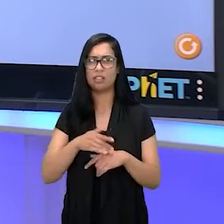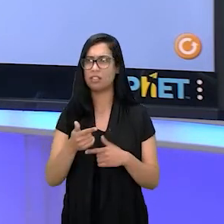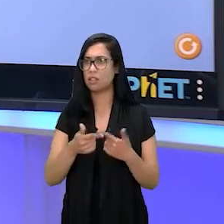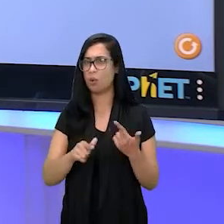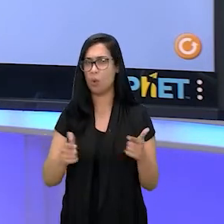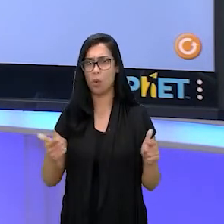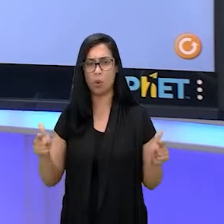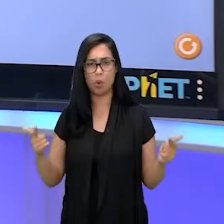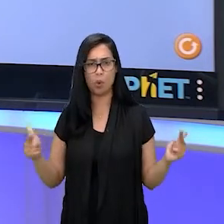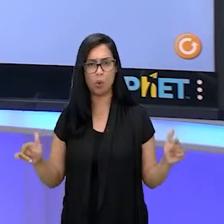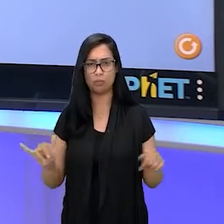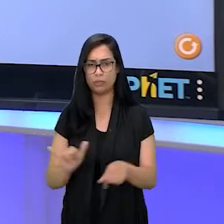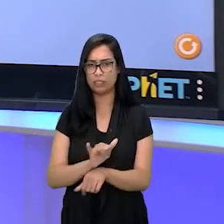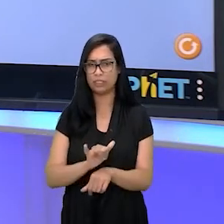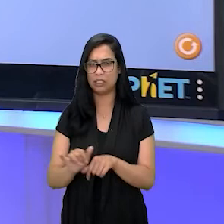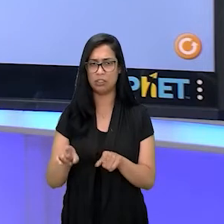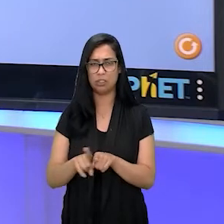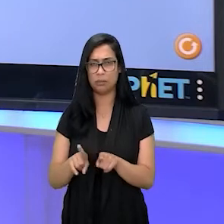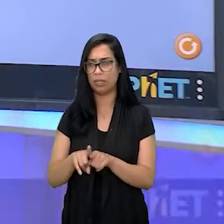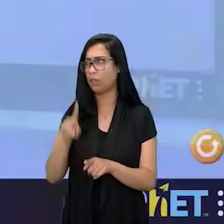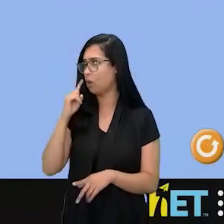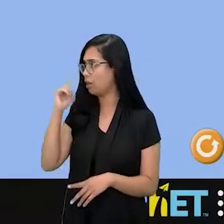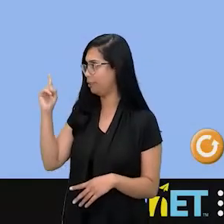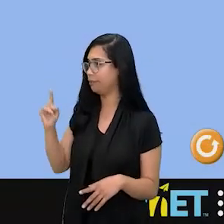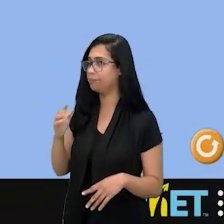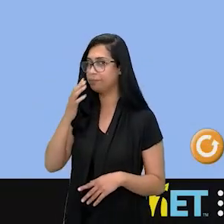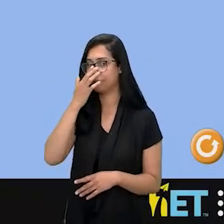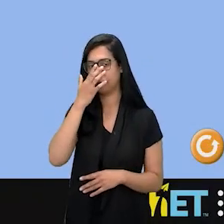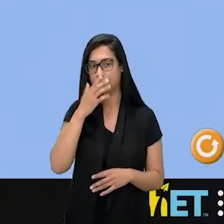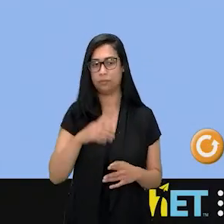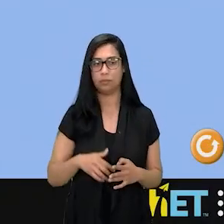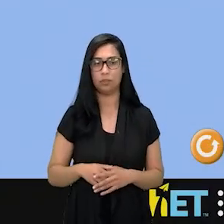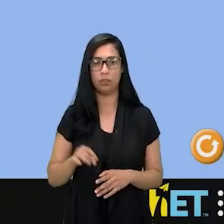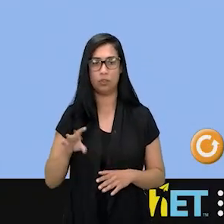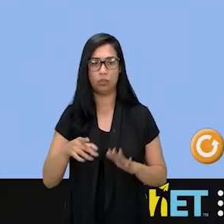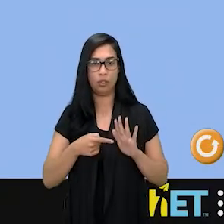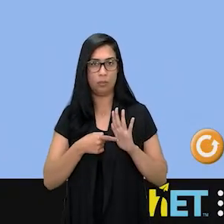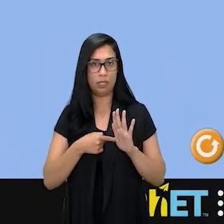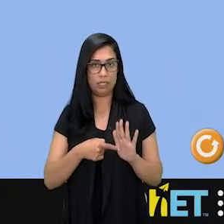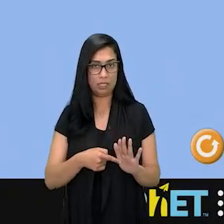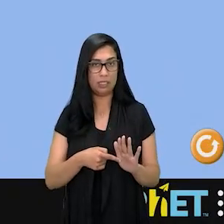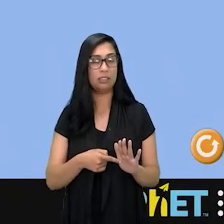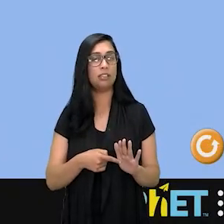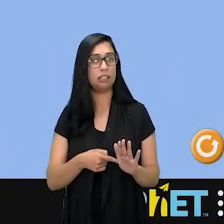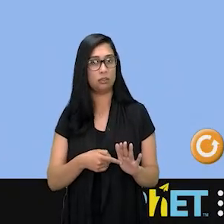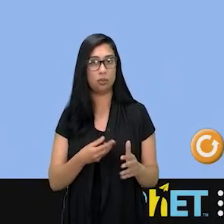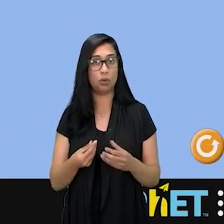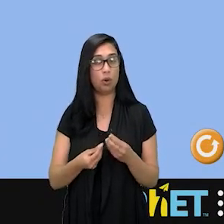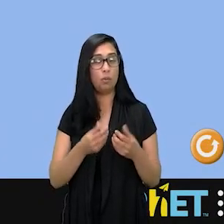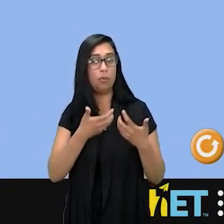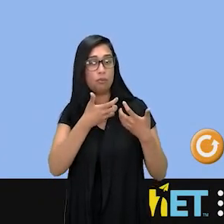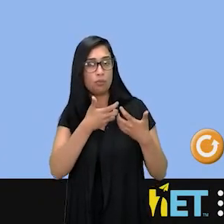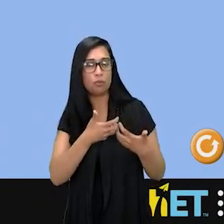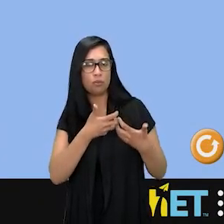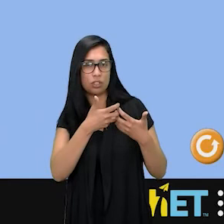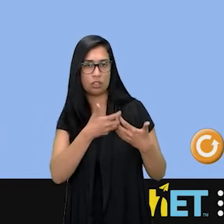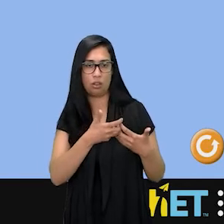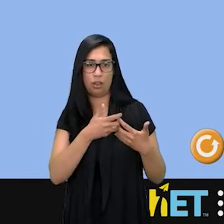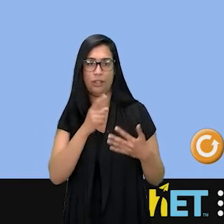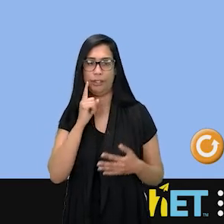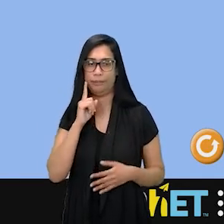lâmpada, vou tirar esse resistor, ó. Tô só mostrando o papel do resistor, né? Mas você pode colocar mais lâmpadas,